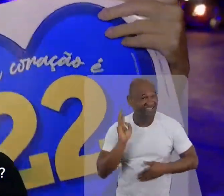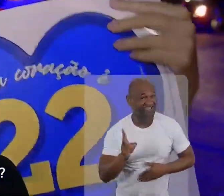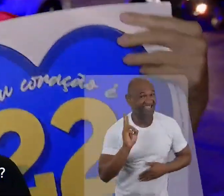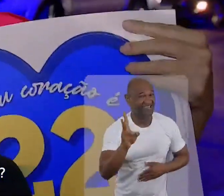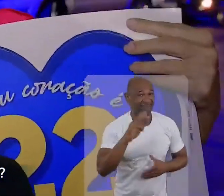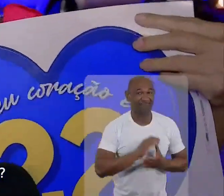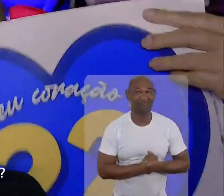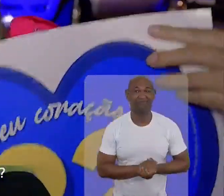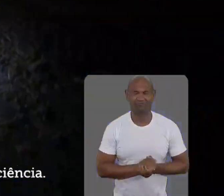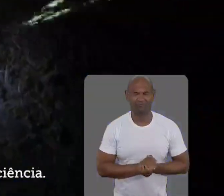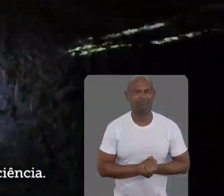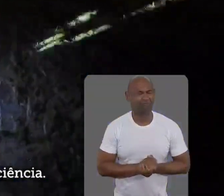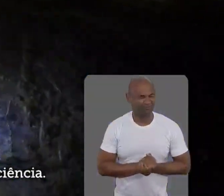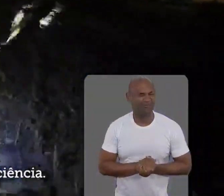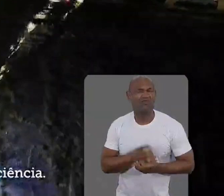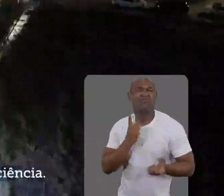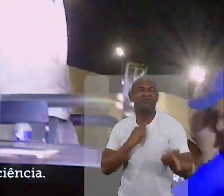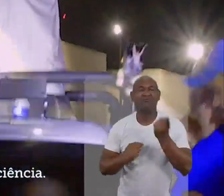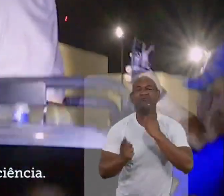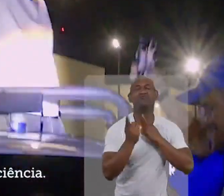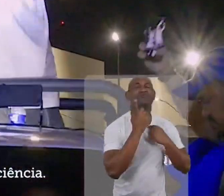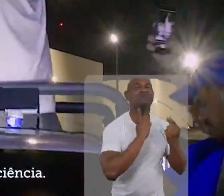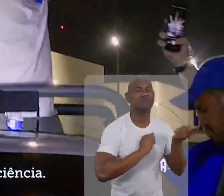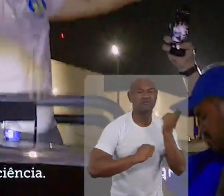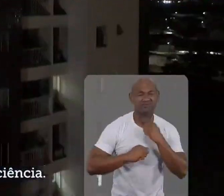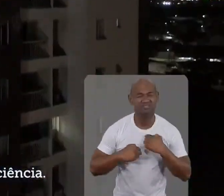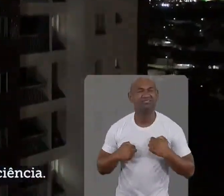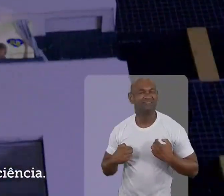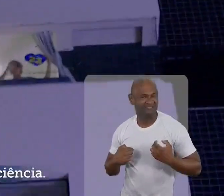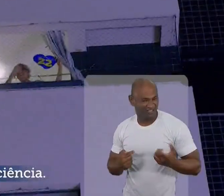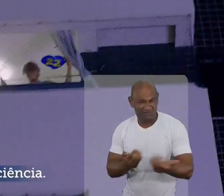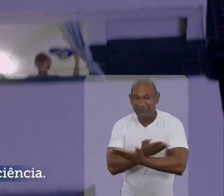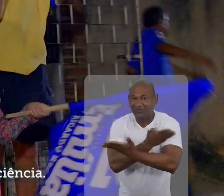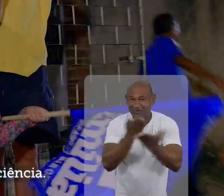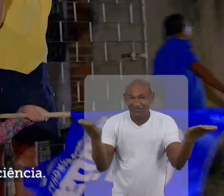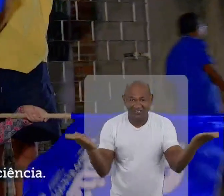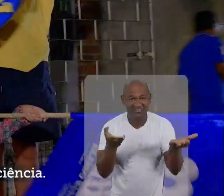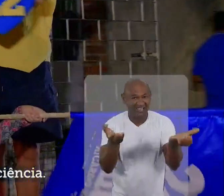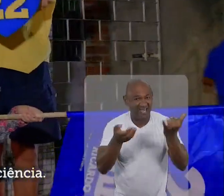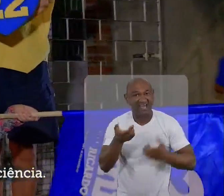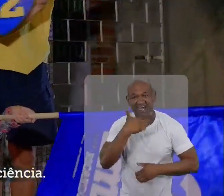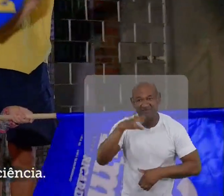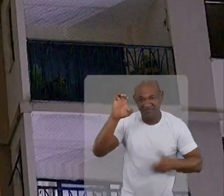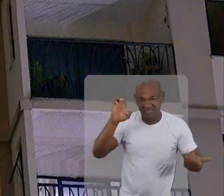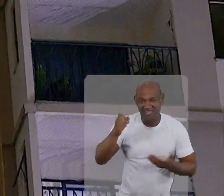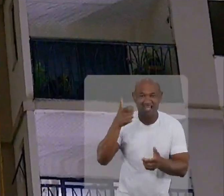na cabeça, viu? Desejo de quem tem consciência.